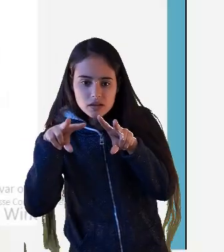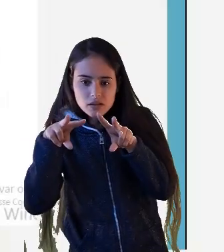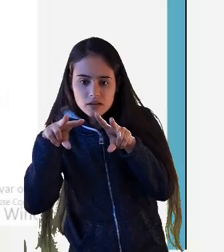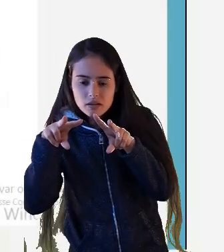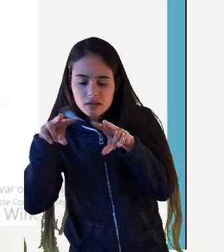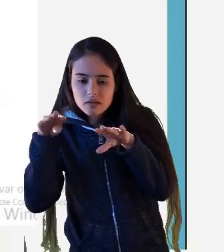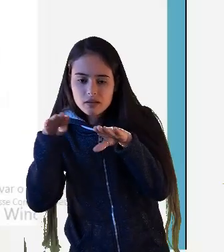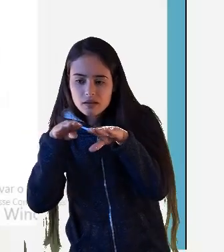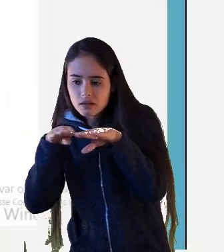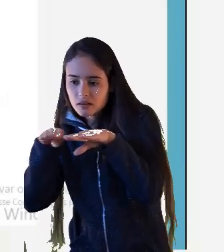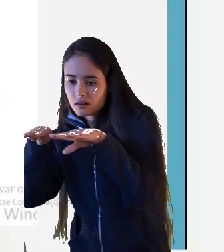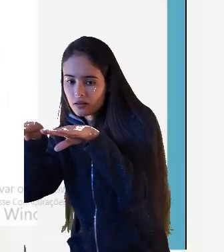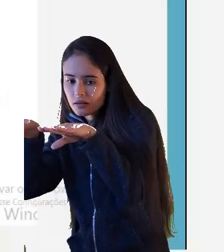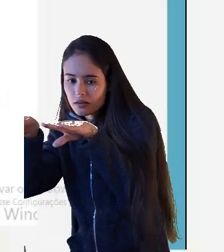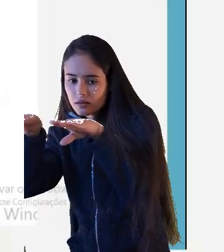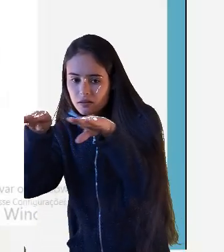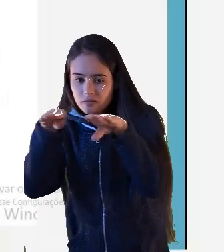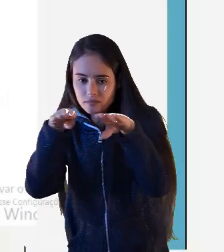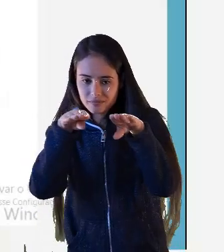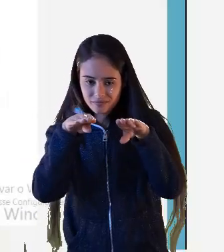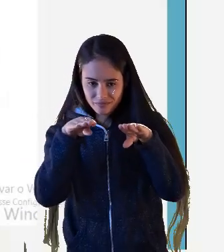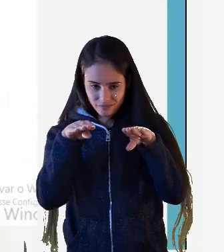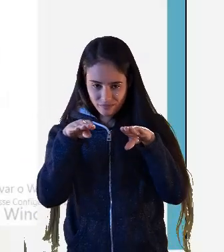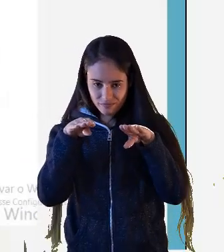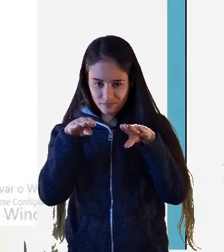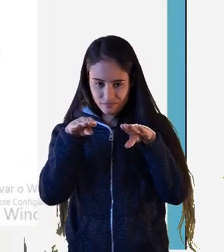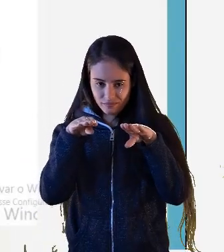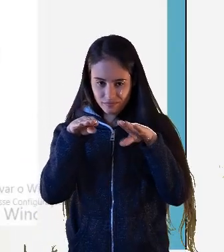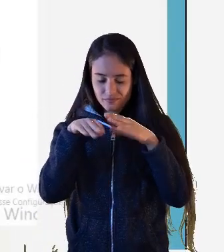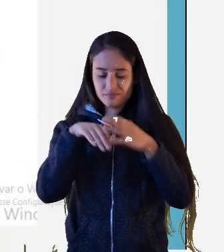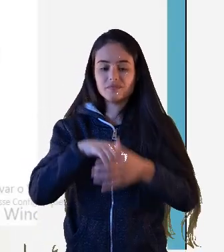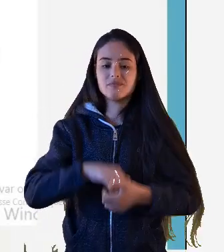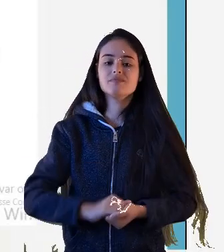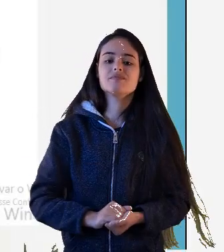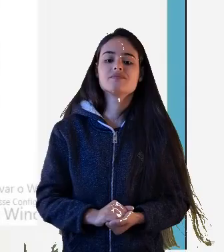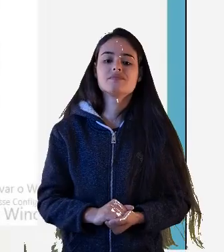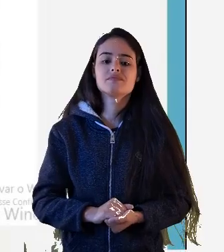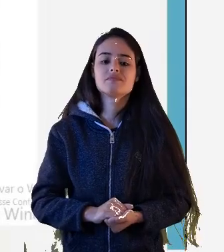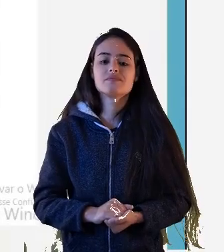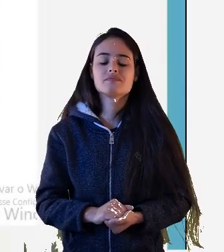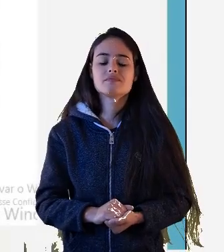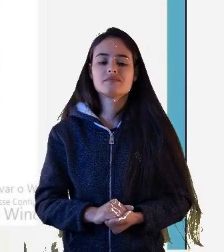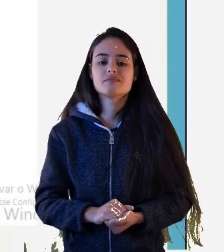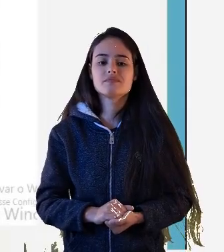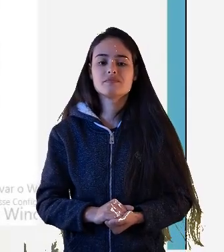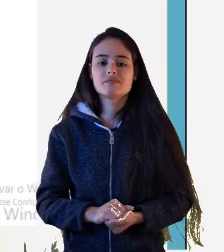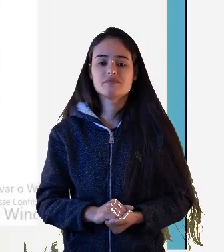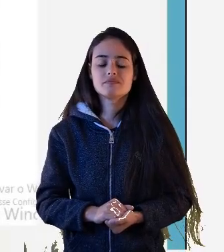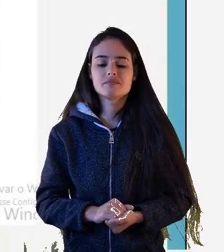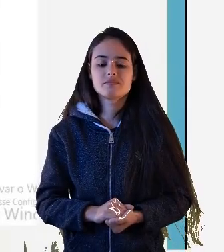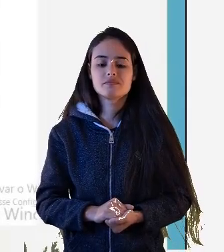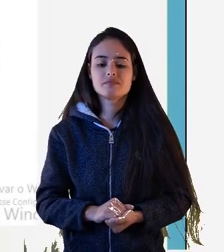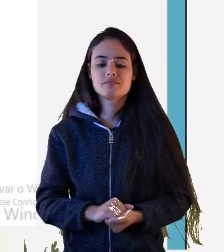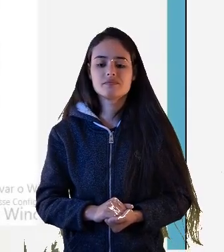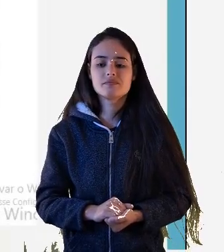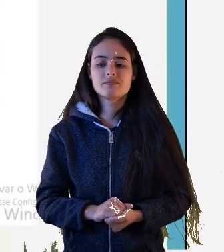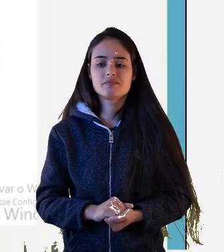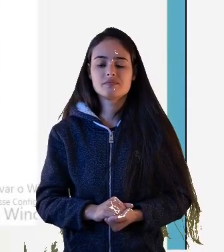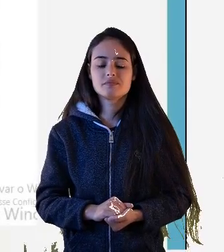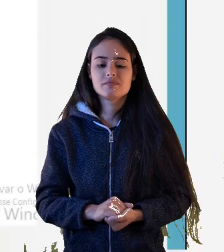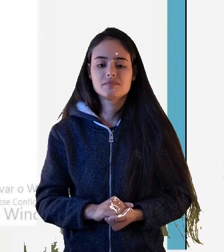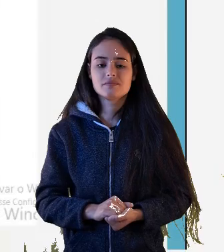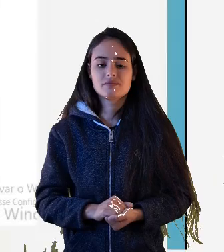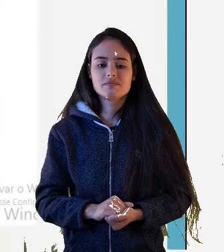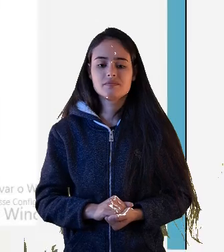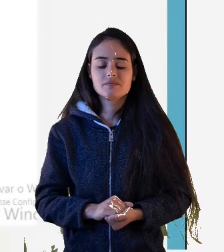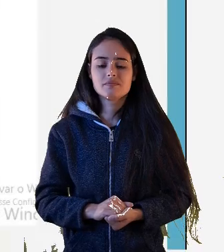época. Hoje eu pegaria talvez as cotas, né, sociais, né, claro que raciais não, mas sociais, né, e